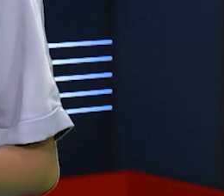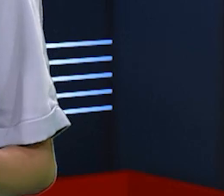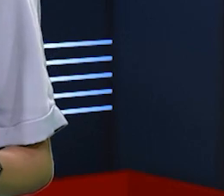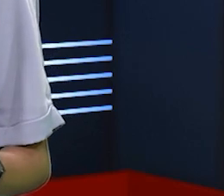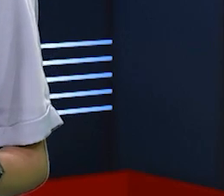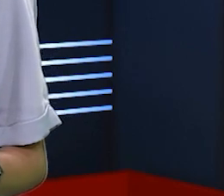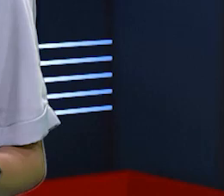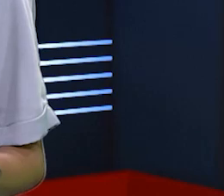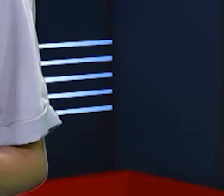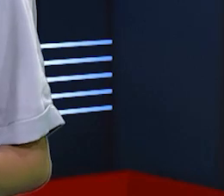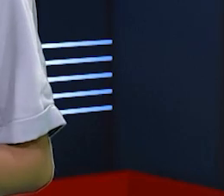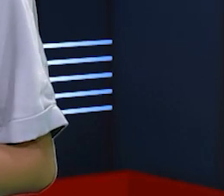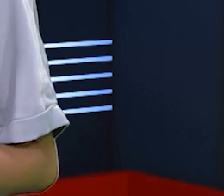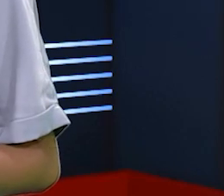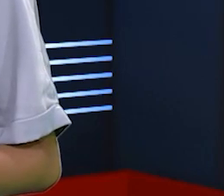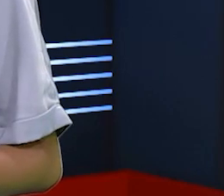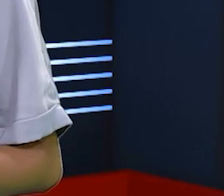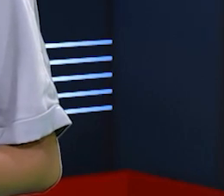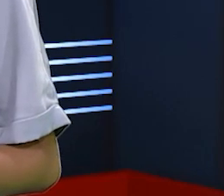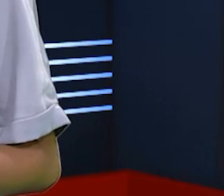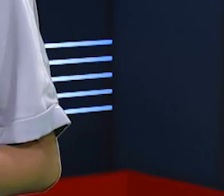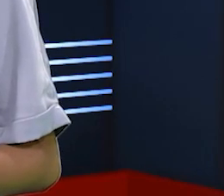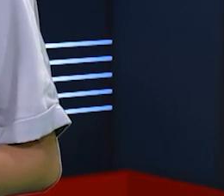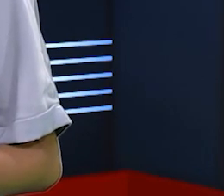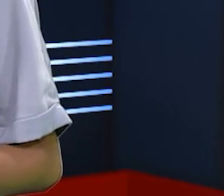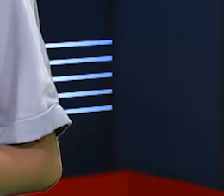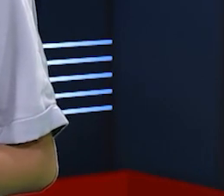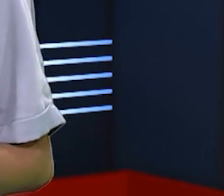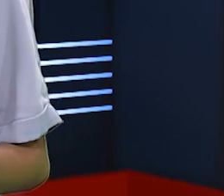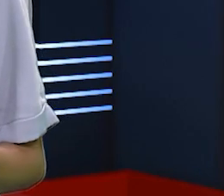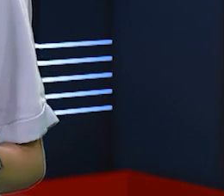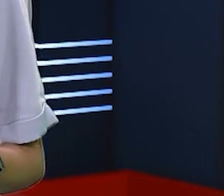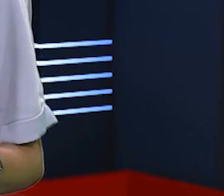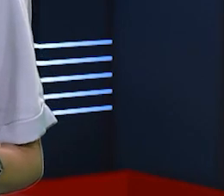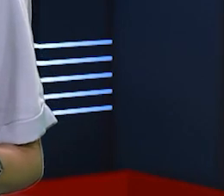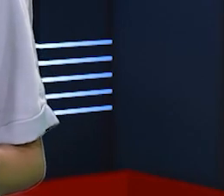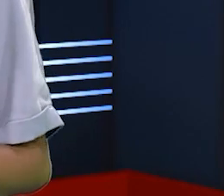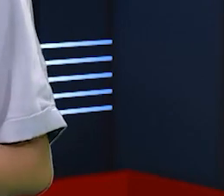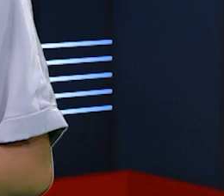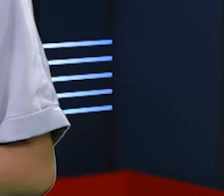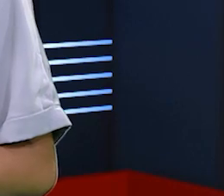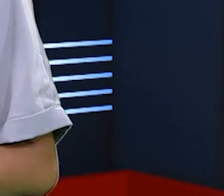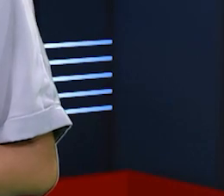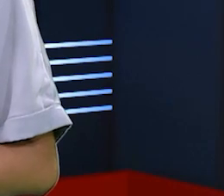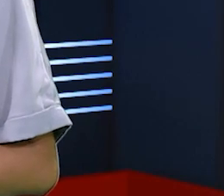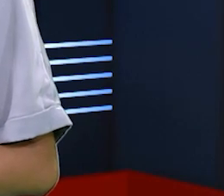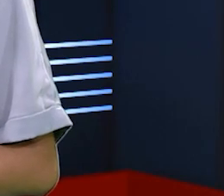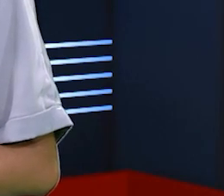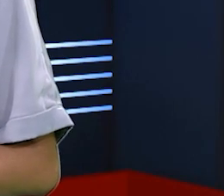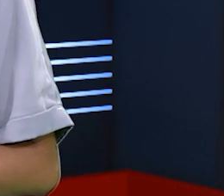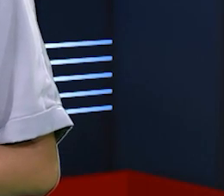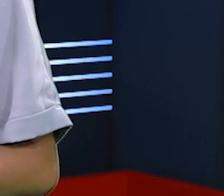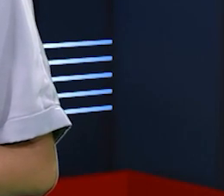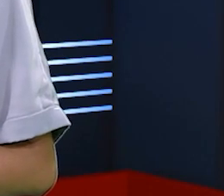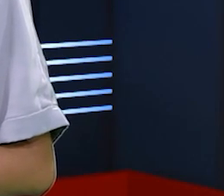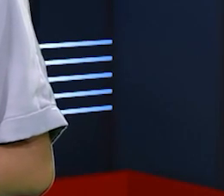O primeiro-ministro português afirmou que apresenta a primeira proposta em democracia com excedente orçamental. Costa frisou